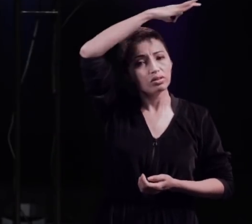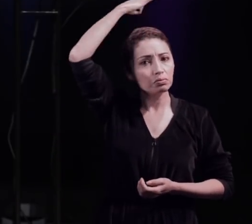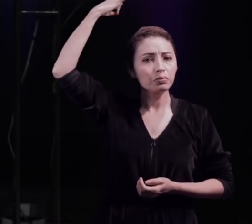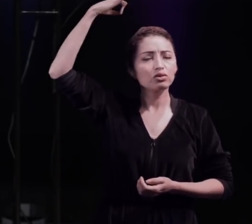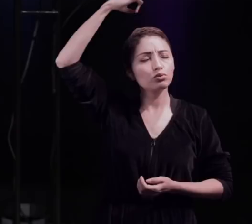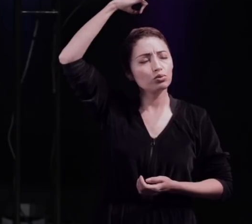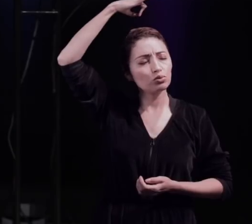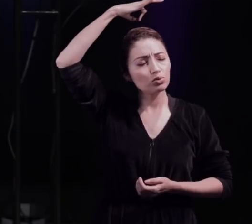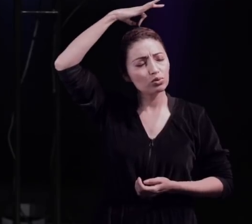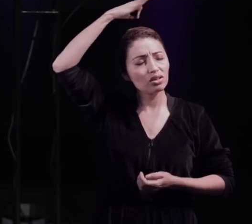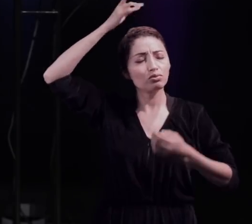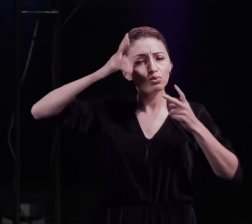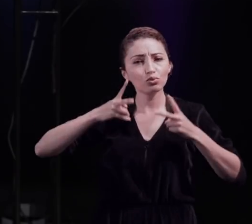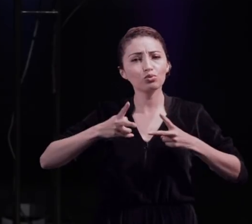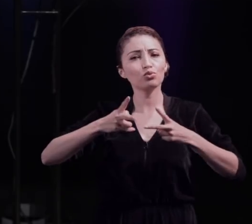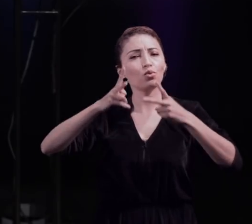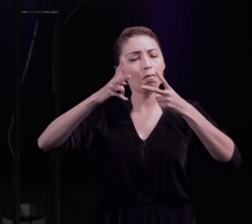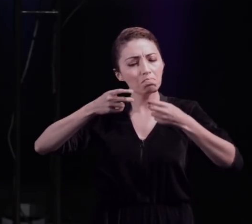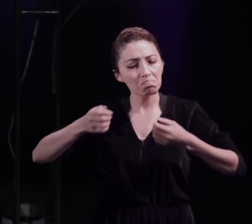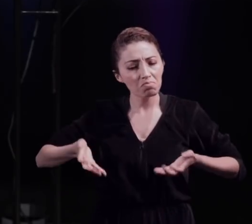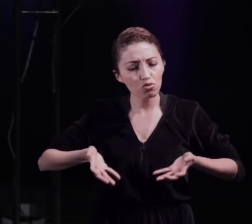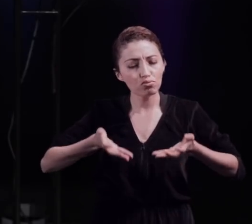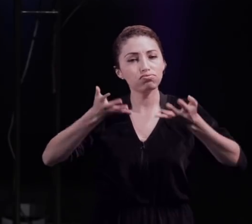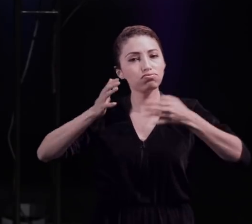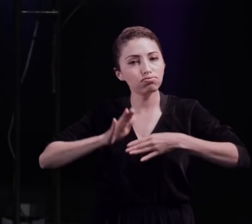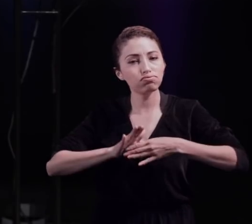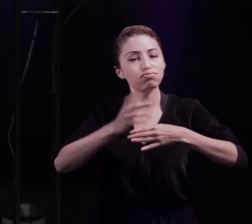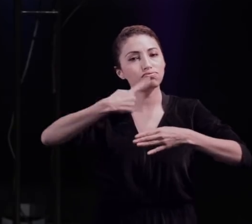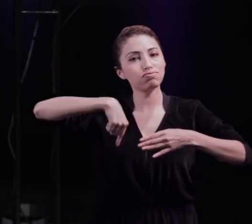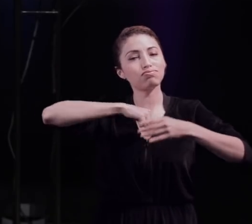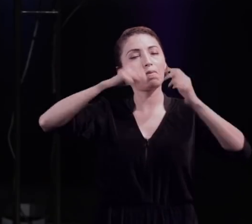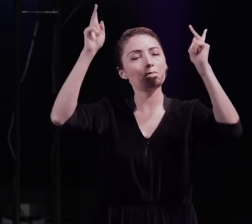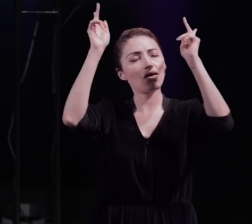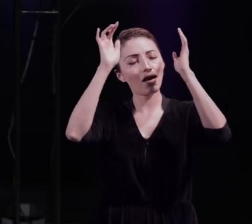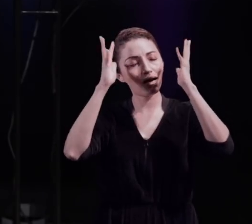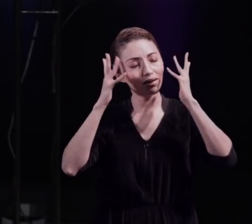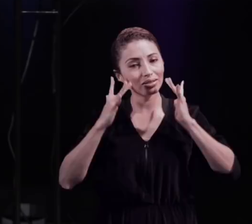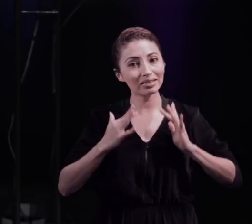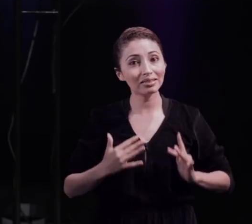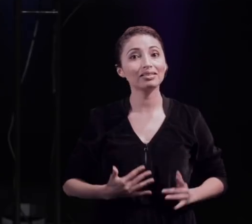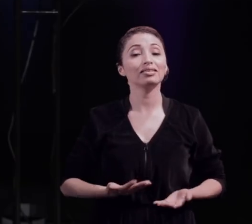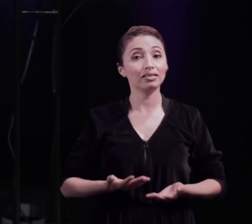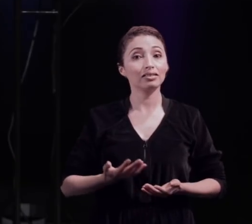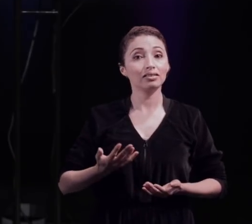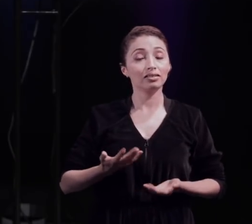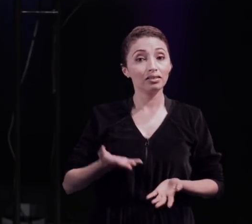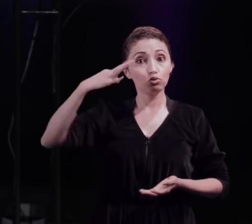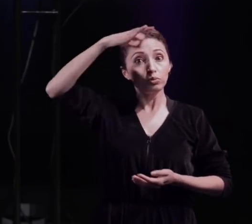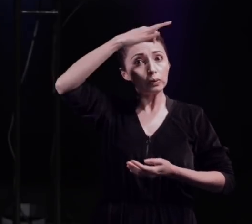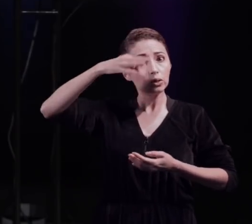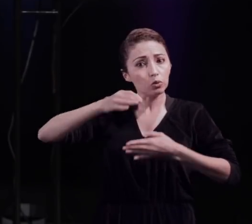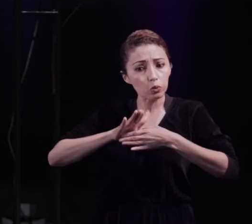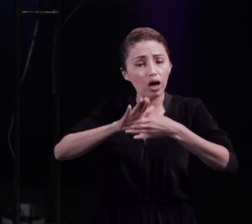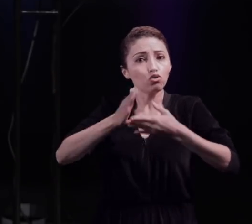papel importantíssimo para que nós tenhamos paz. Ele faz e leva você a fazer aquilo que